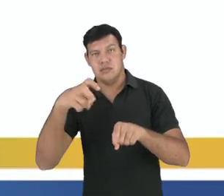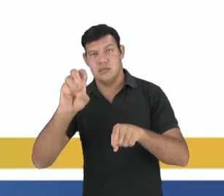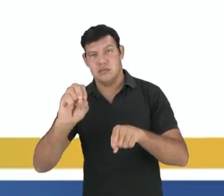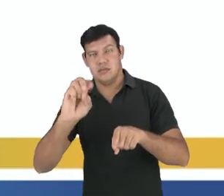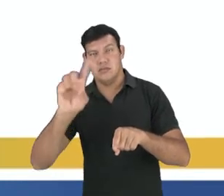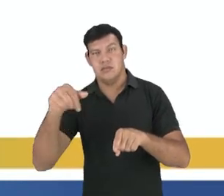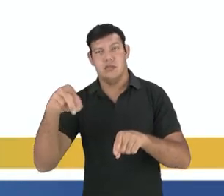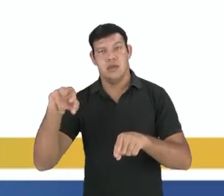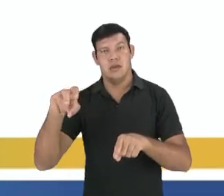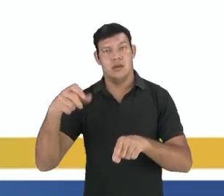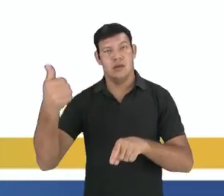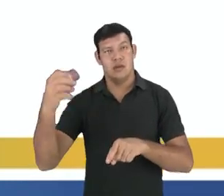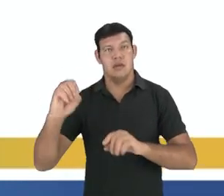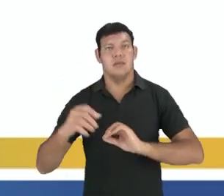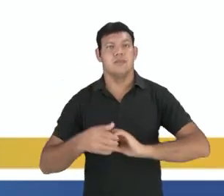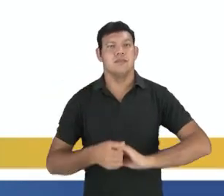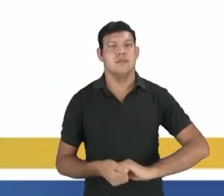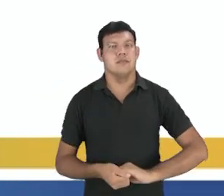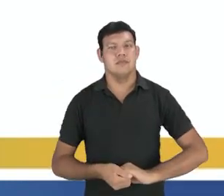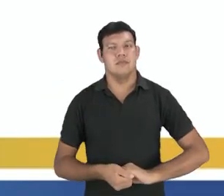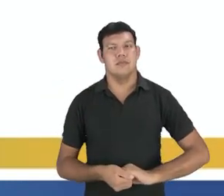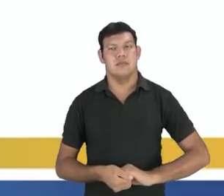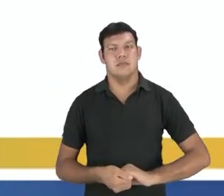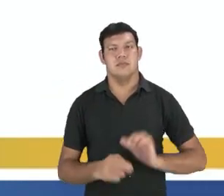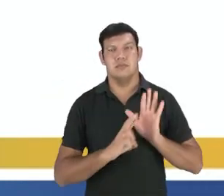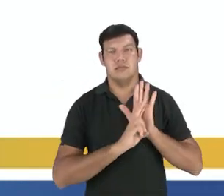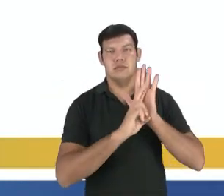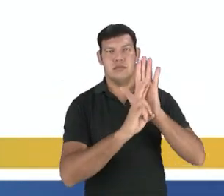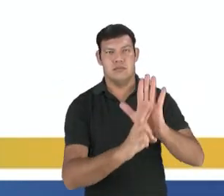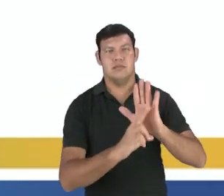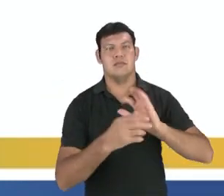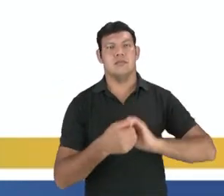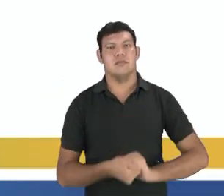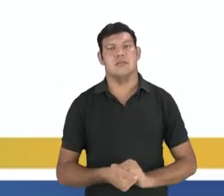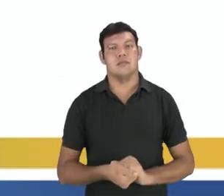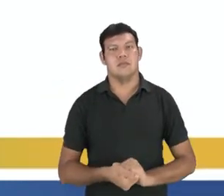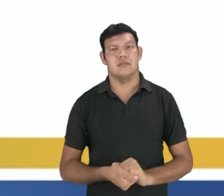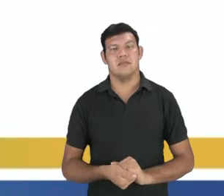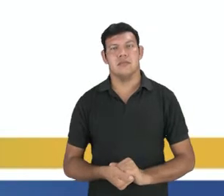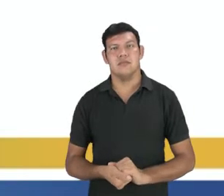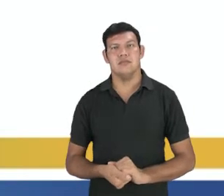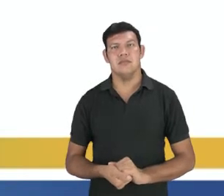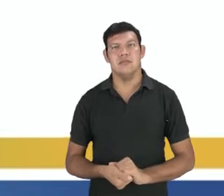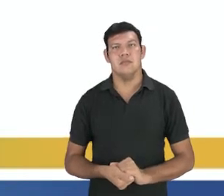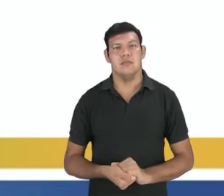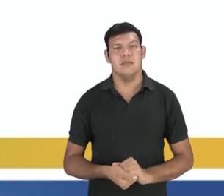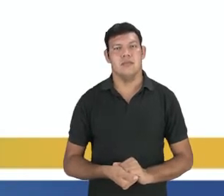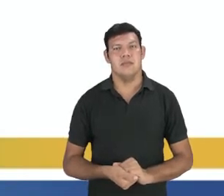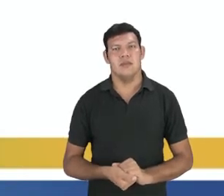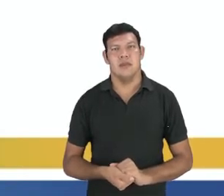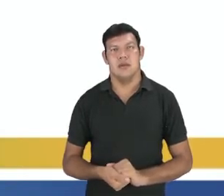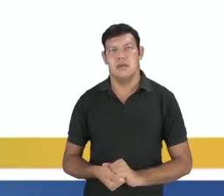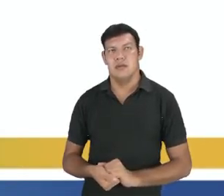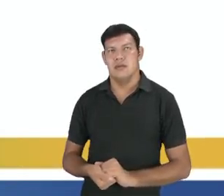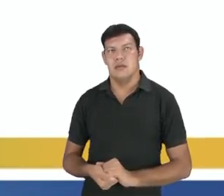e 50. Então, MDC, a representação MDC entre 20 e 50 é